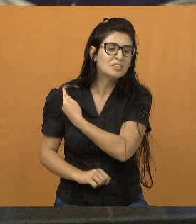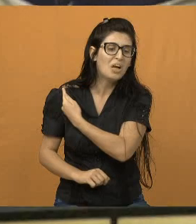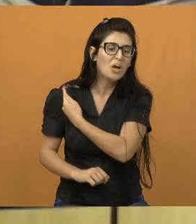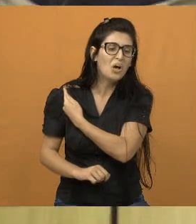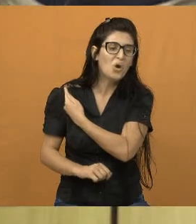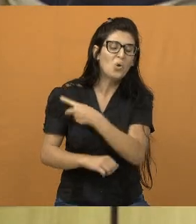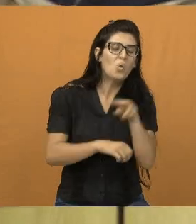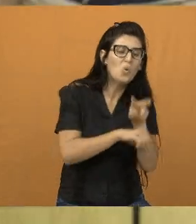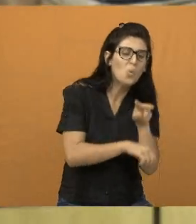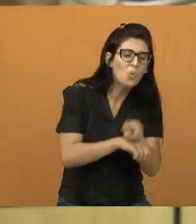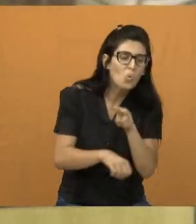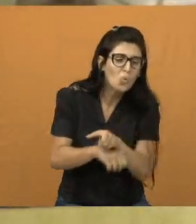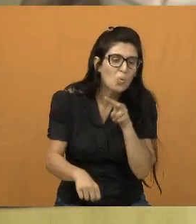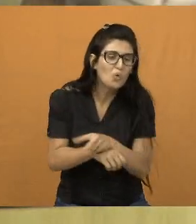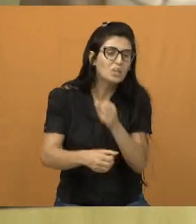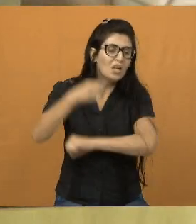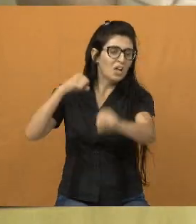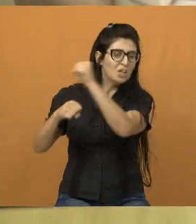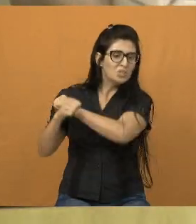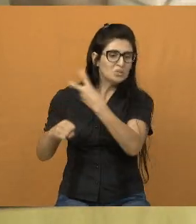atendemos, em 2017,